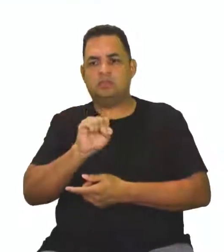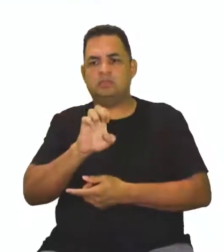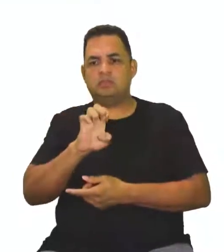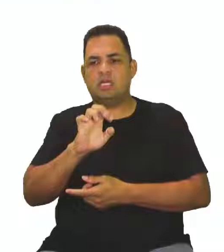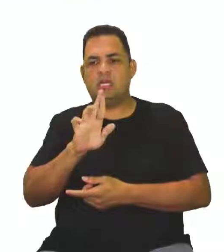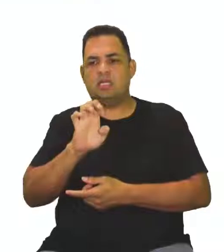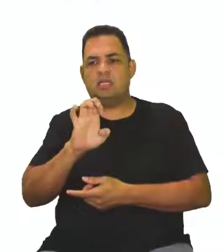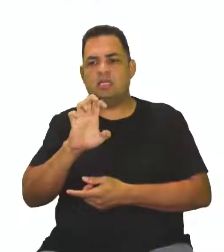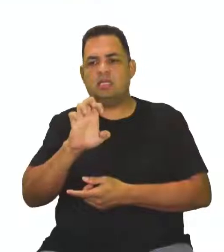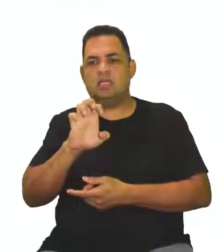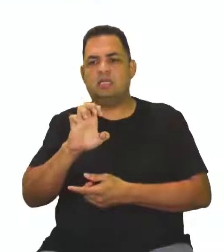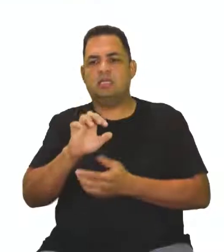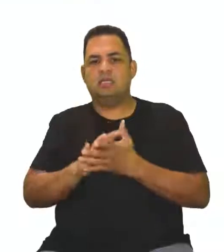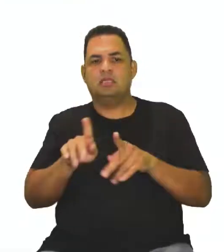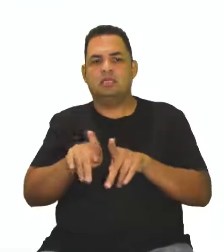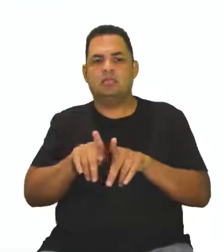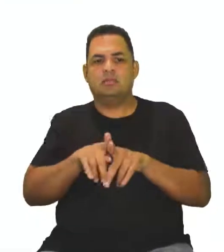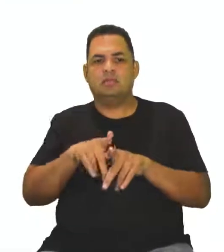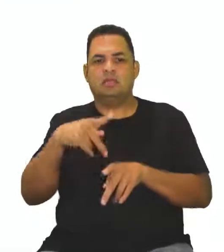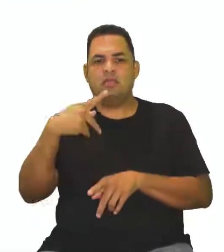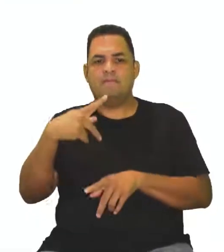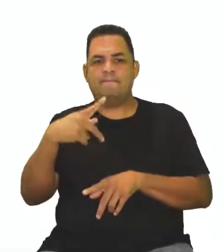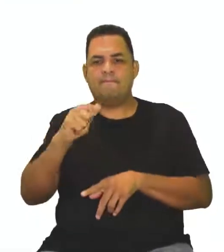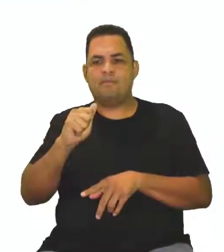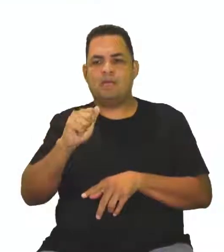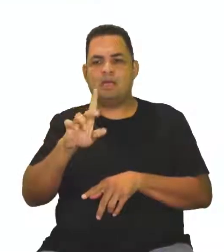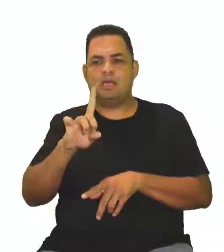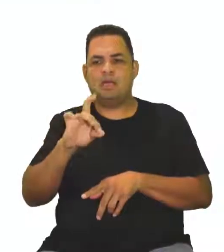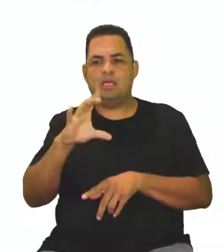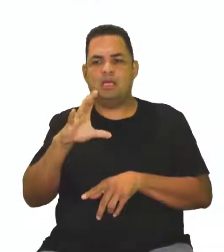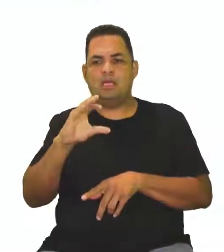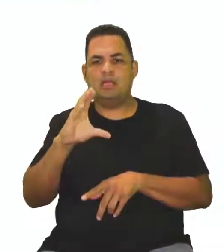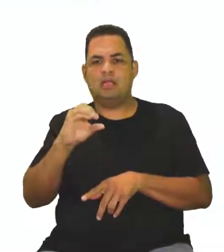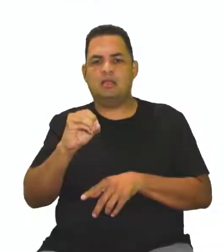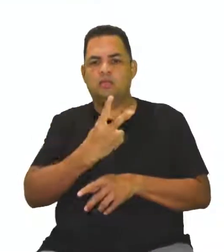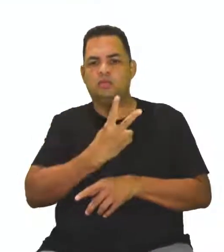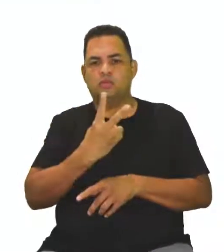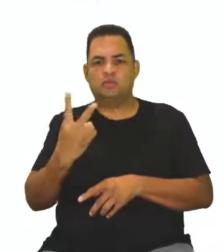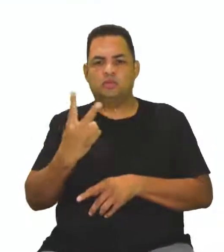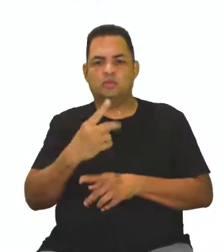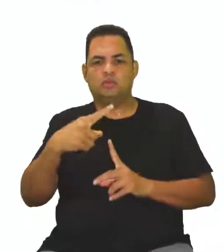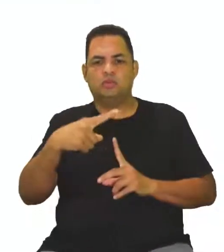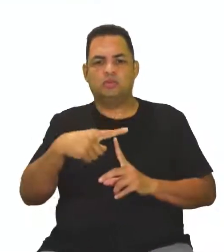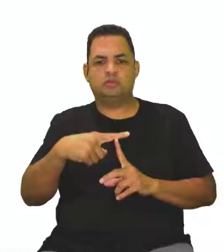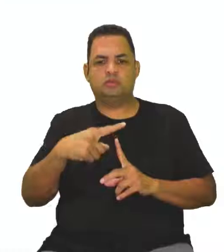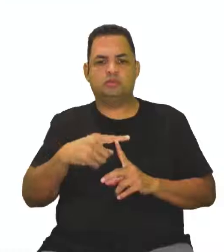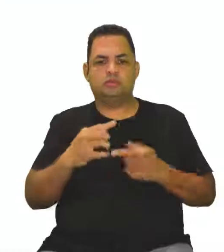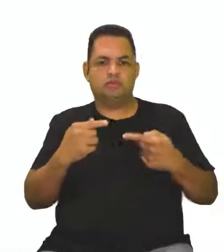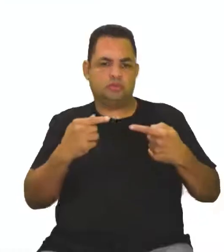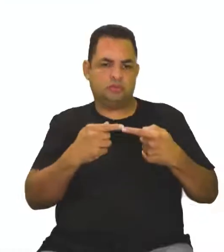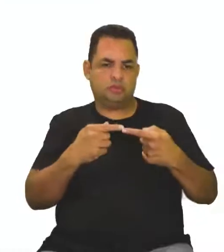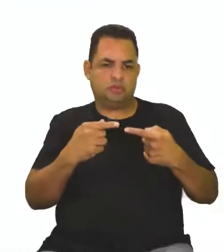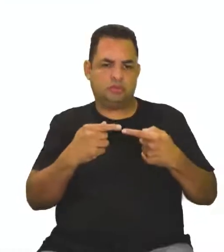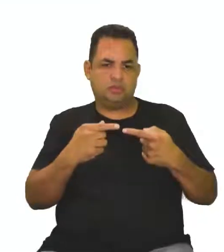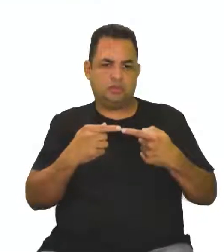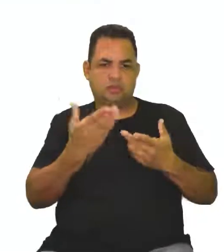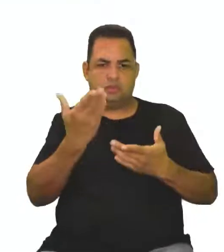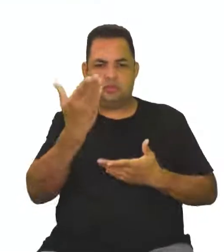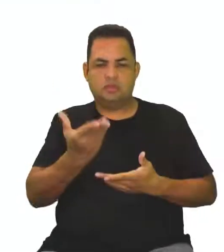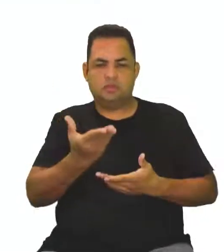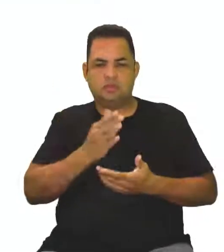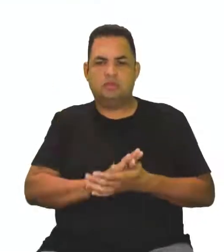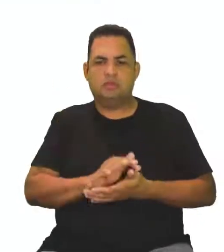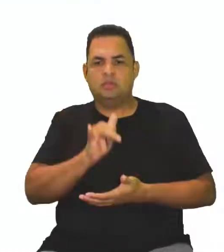em paralelo. Então, eu vou combinar no mesmo circuito os dois tipos de associação. Nessa figura aqui,